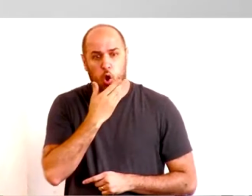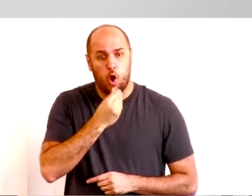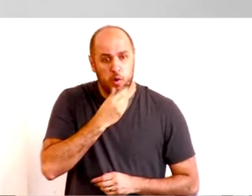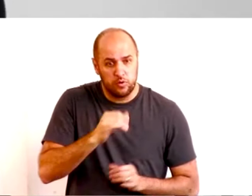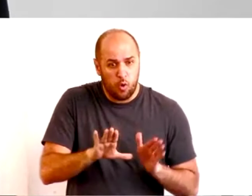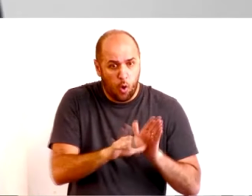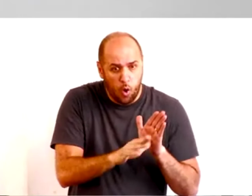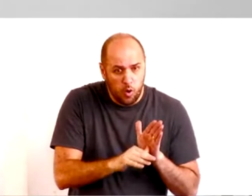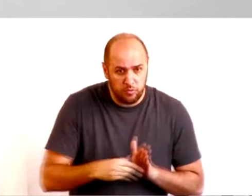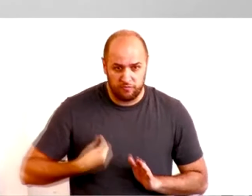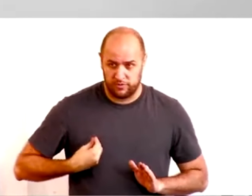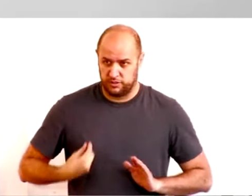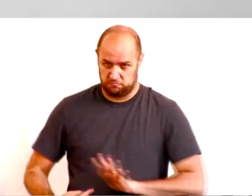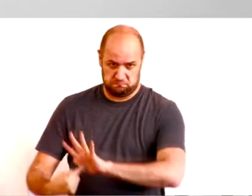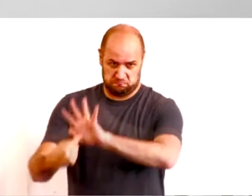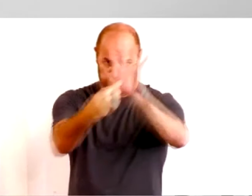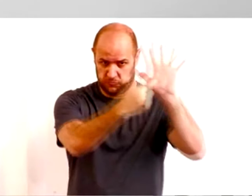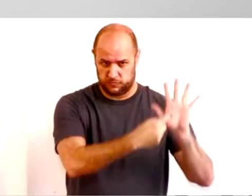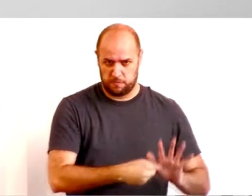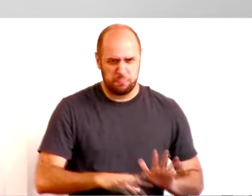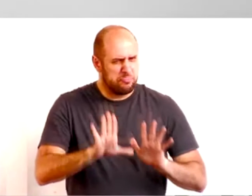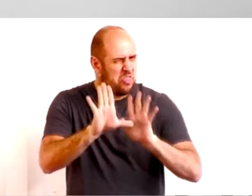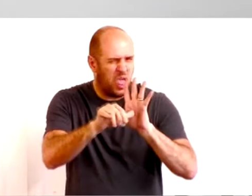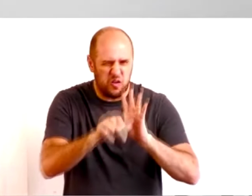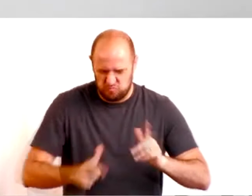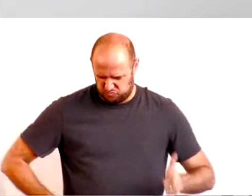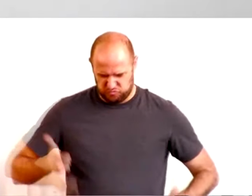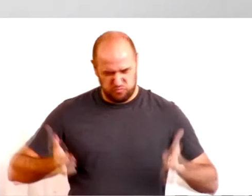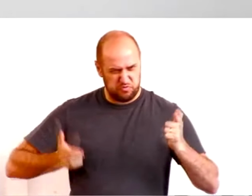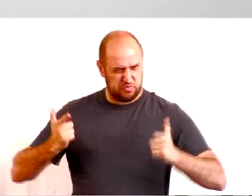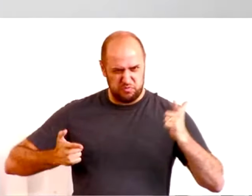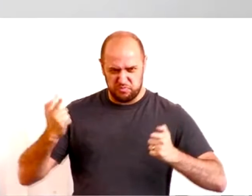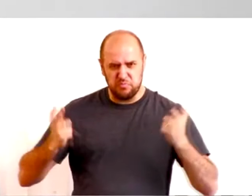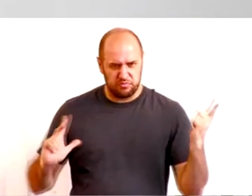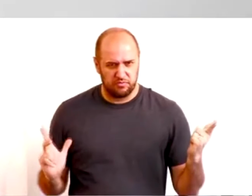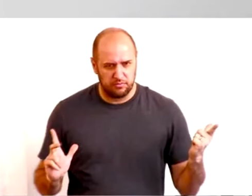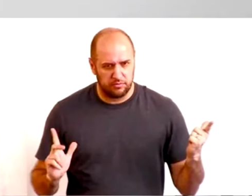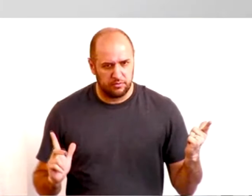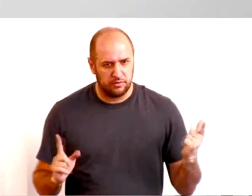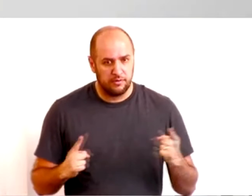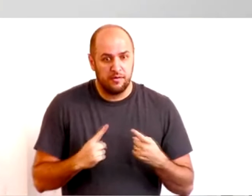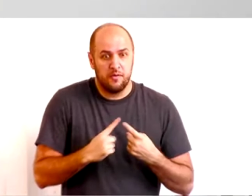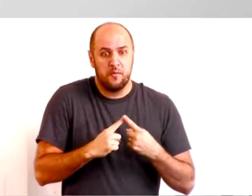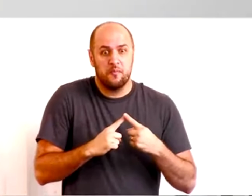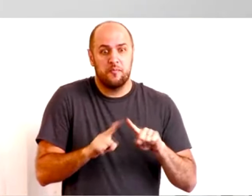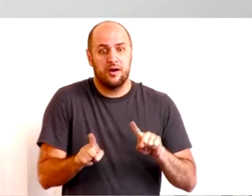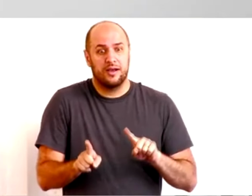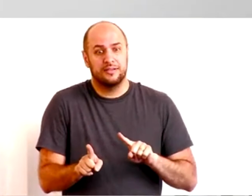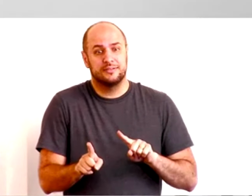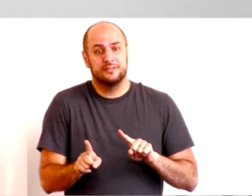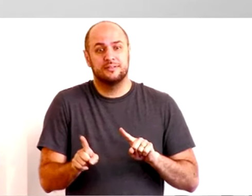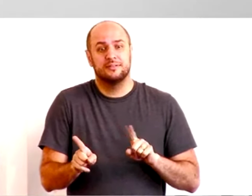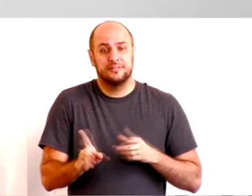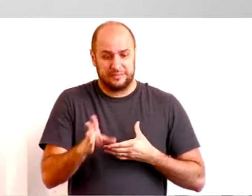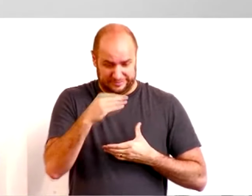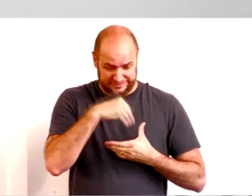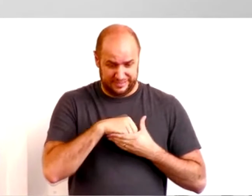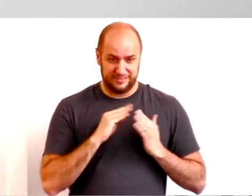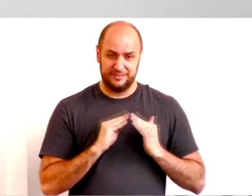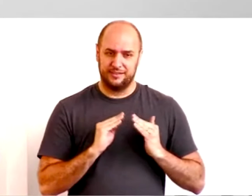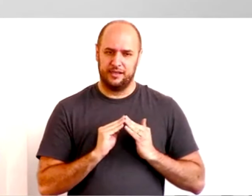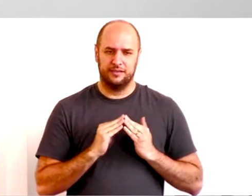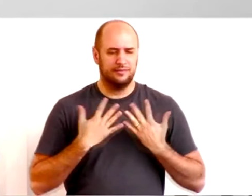na vida pública, bandidão, mas uma pessoa maravilhosa dentro